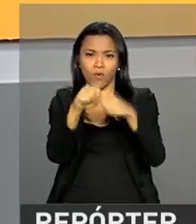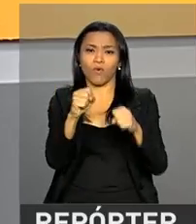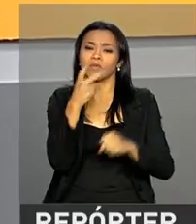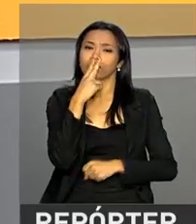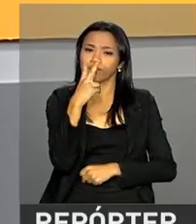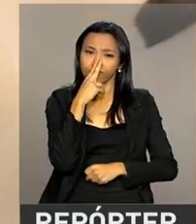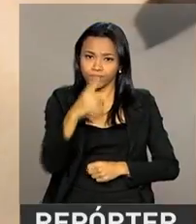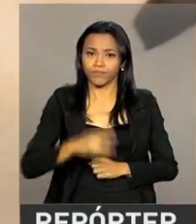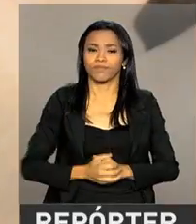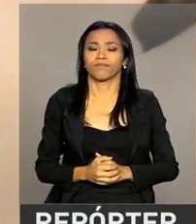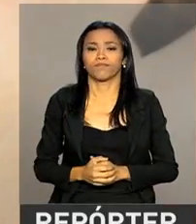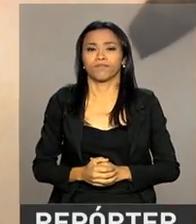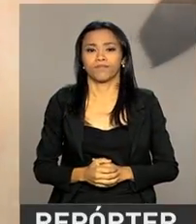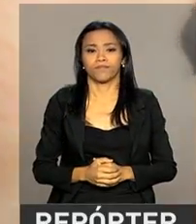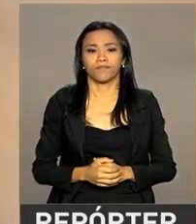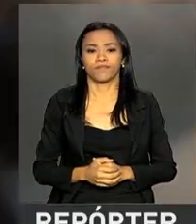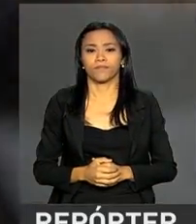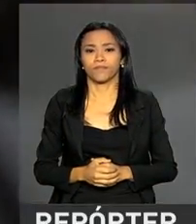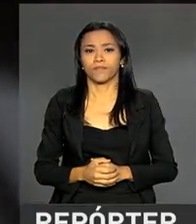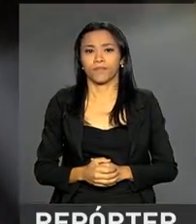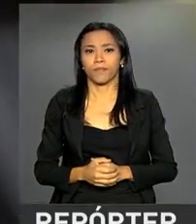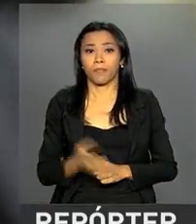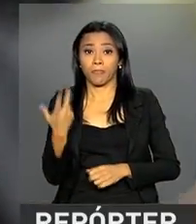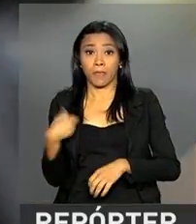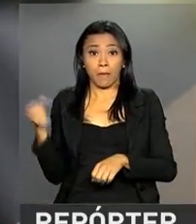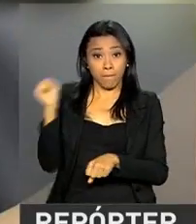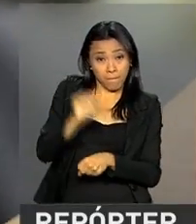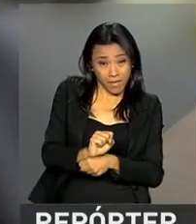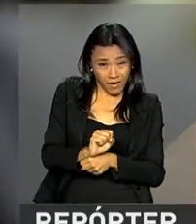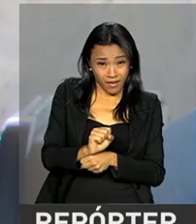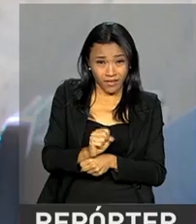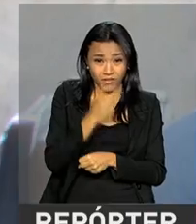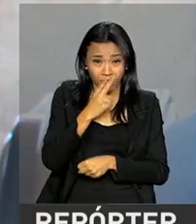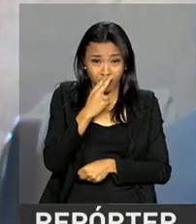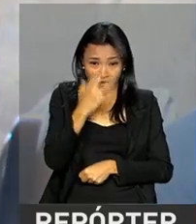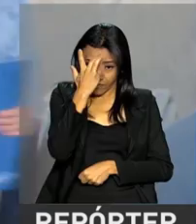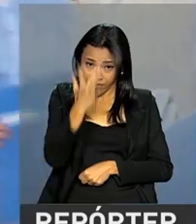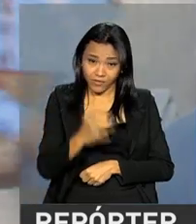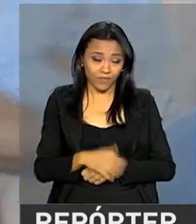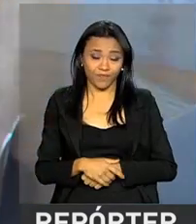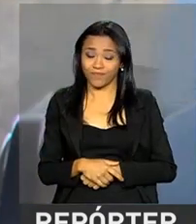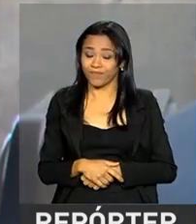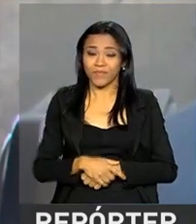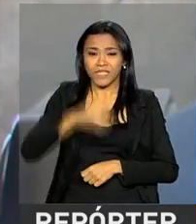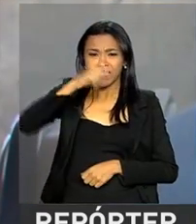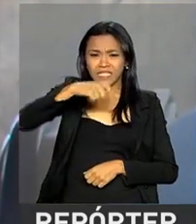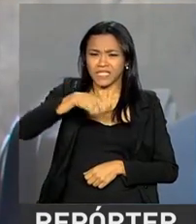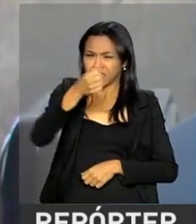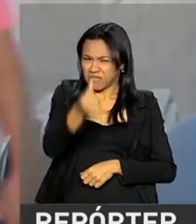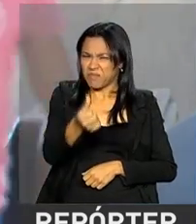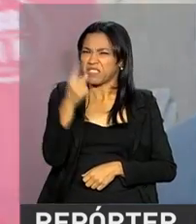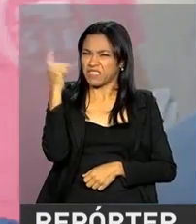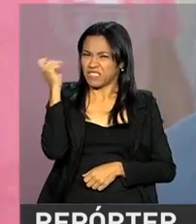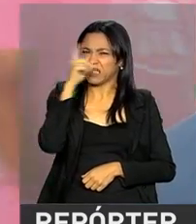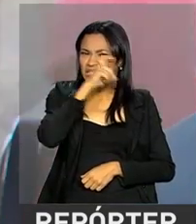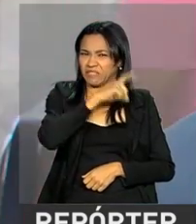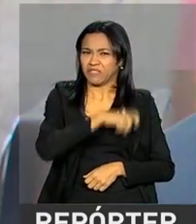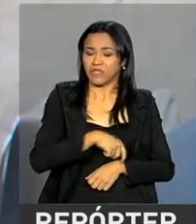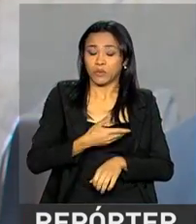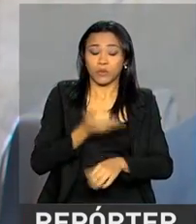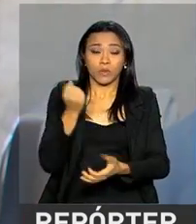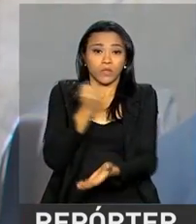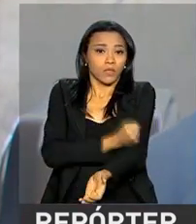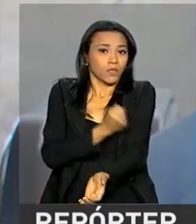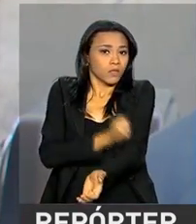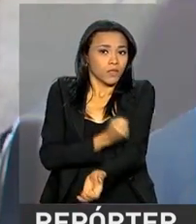fumo parar de fumar não é fácil o primeiro seis meses é difícil né o vício